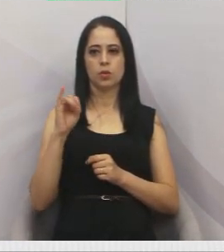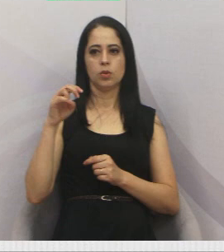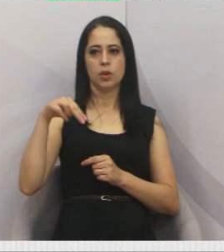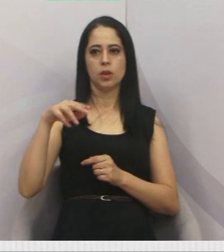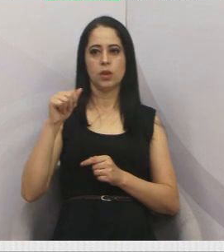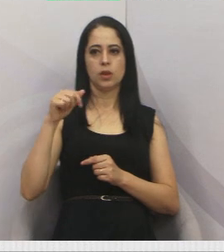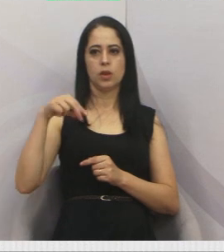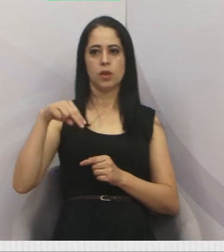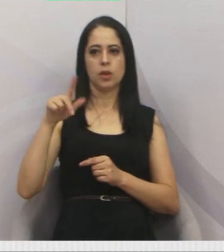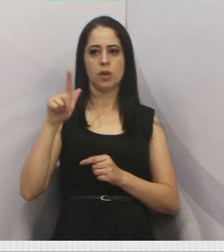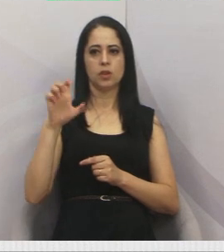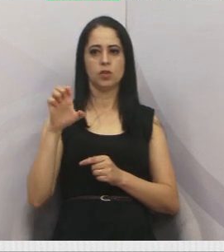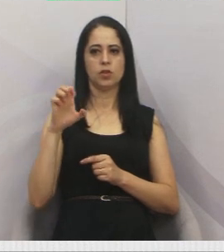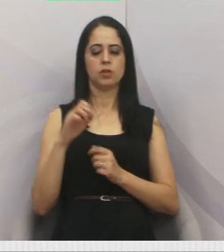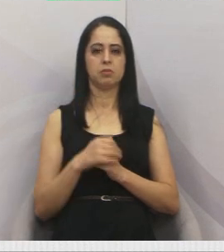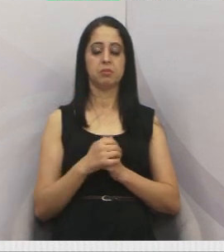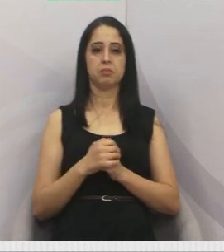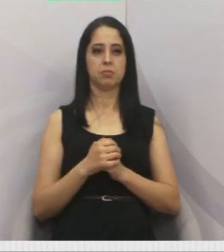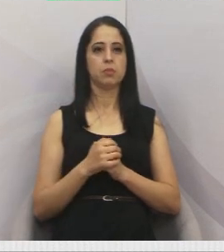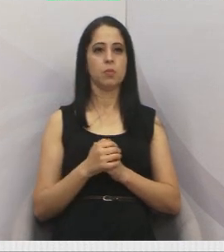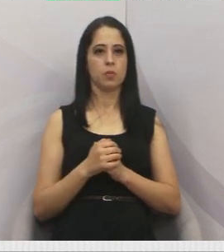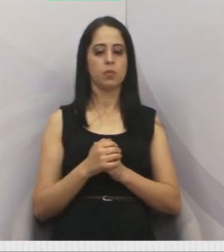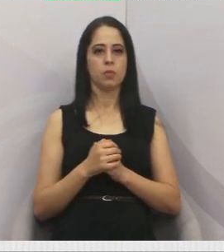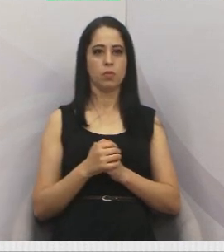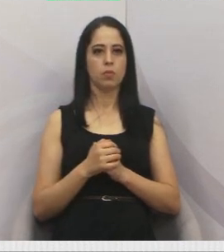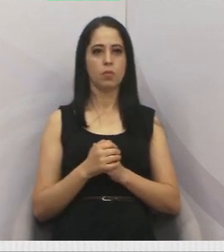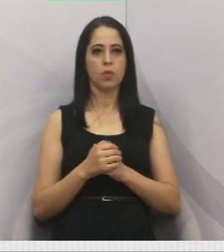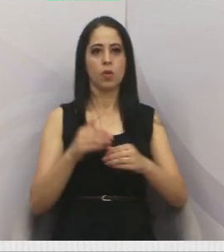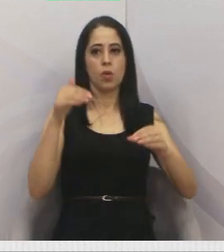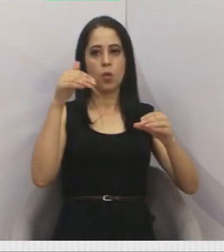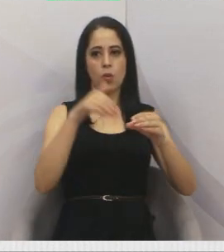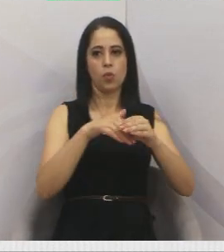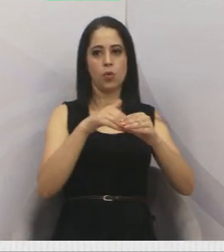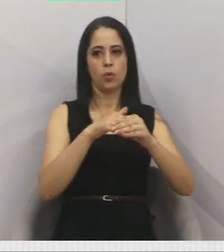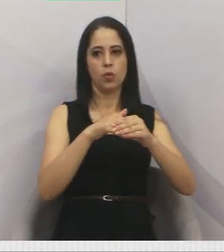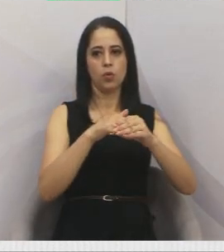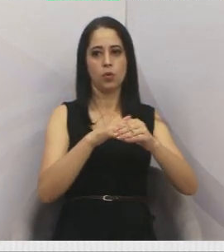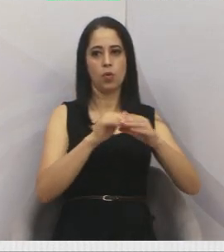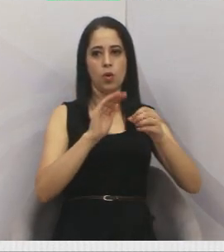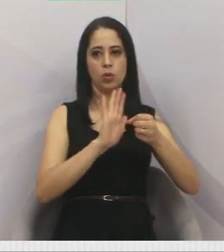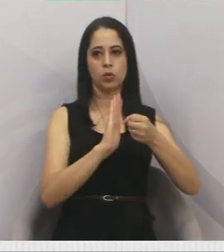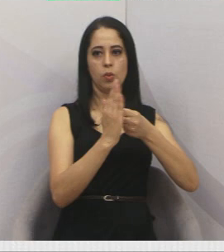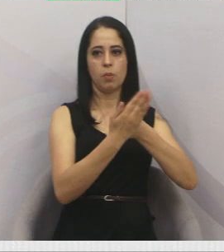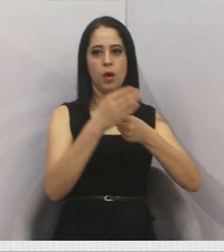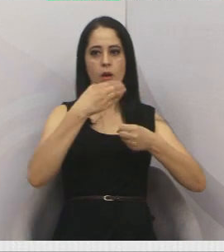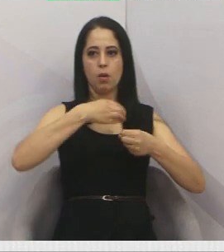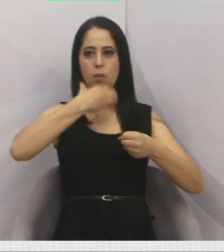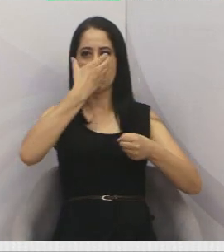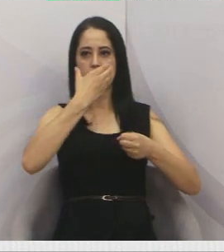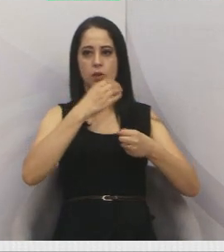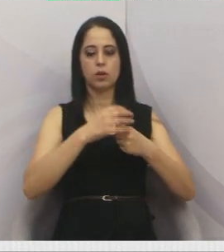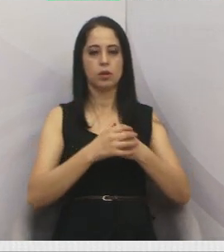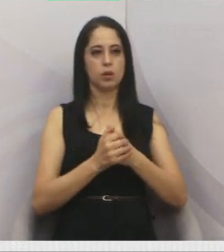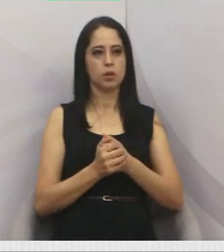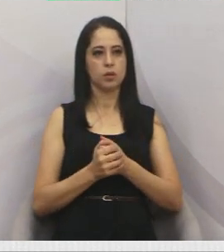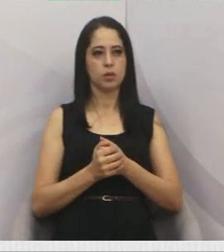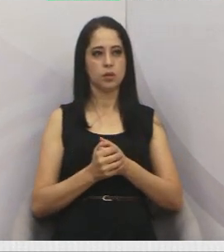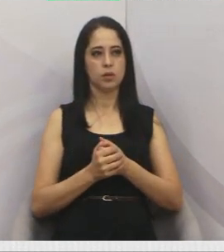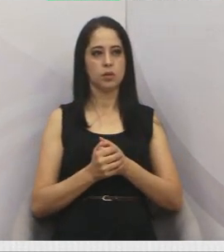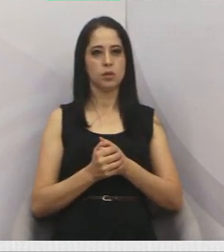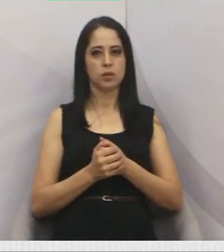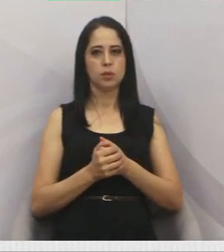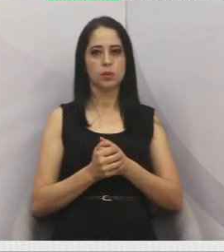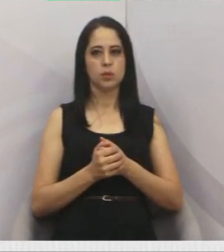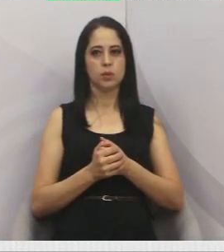Segmento Movimentos Populares. Um voto para a Associação dos Moradores do Jardim Paraíso e Jardim Yolanda. Segmento Entidade